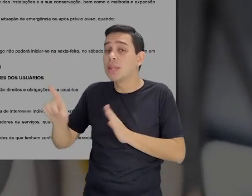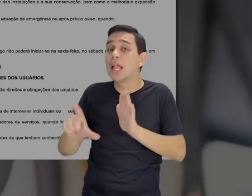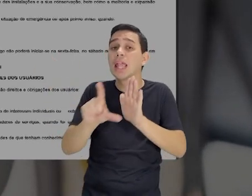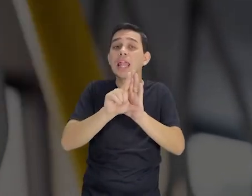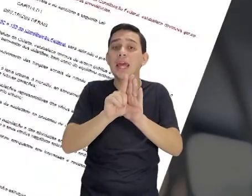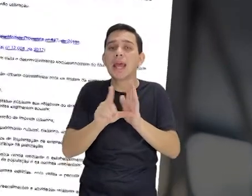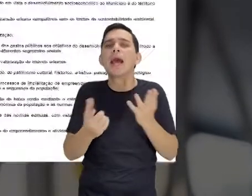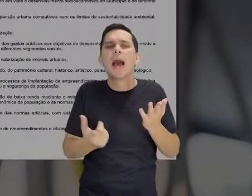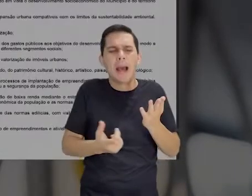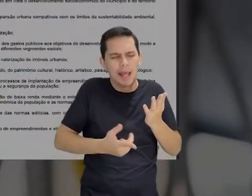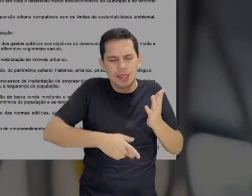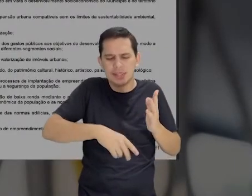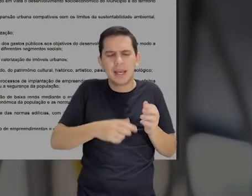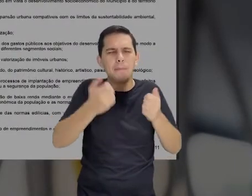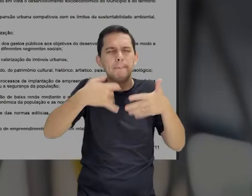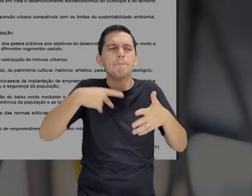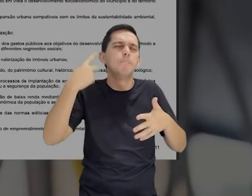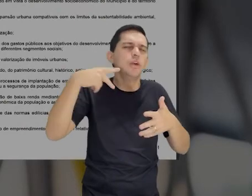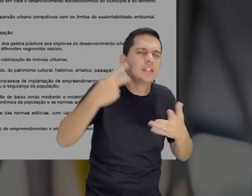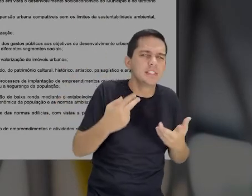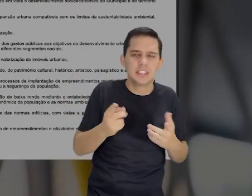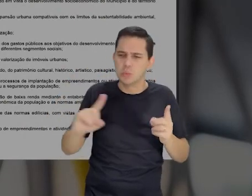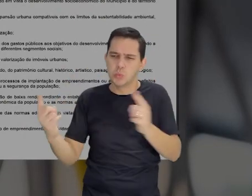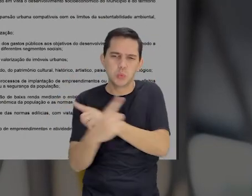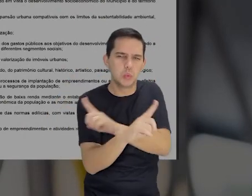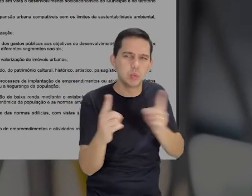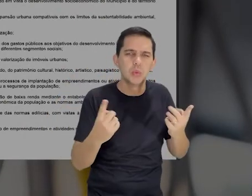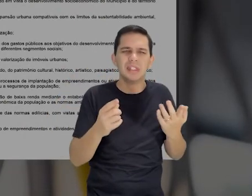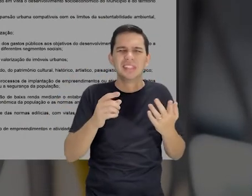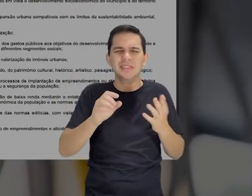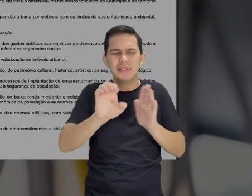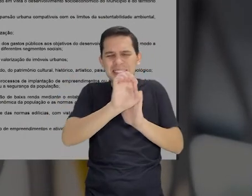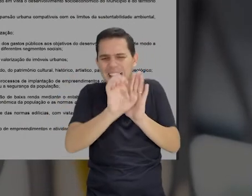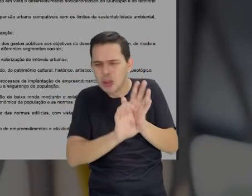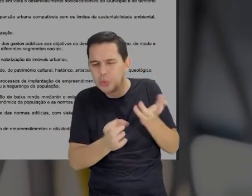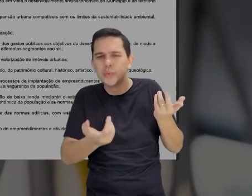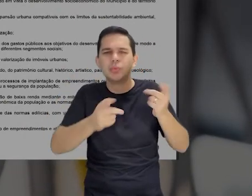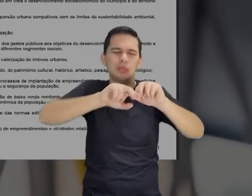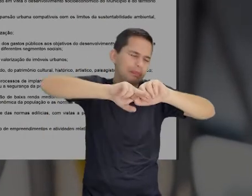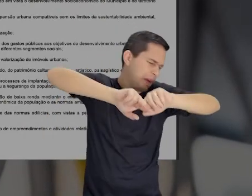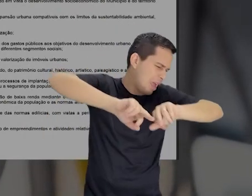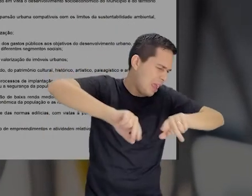de Mobilidade Urbana, o Estatuto da Cidade e outras normas que estão lá